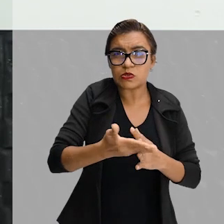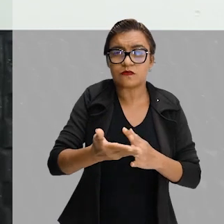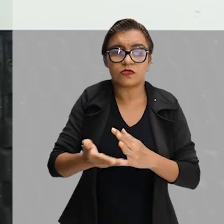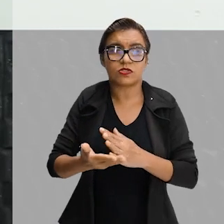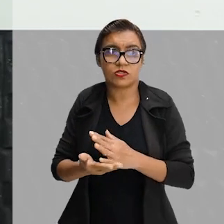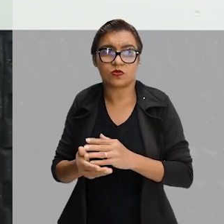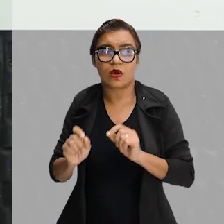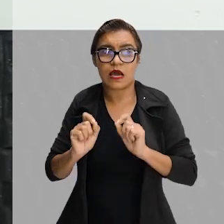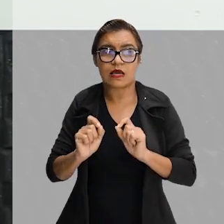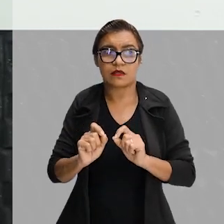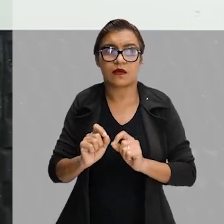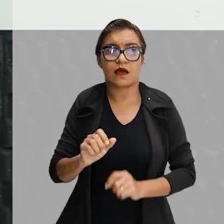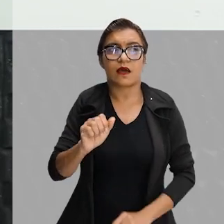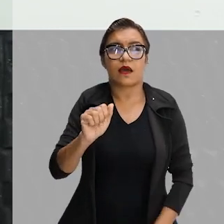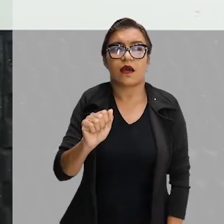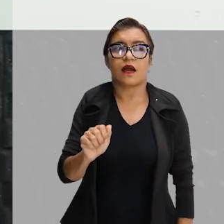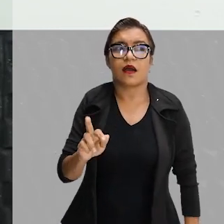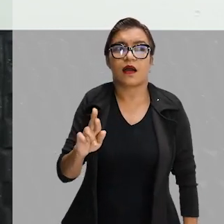Arquipélagos